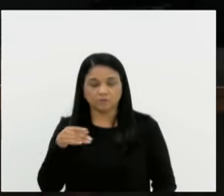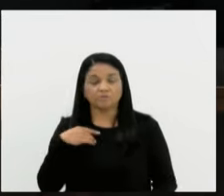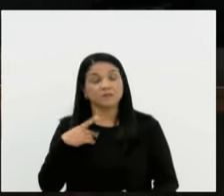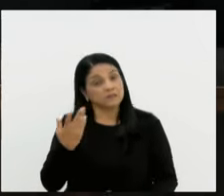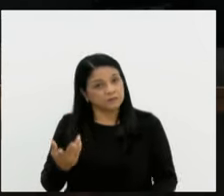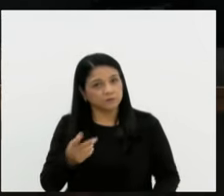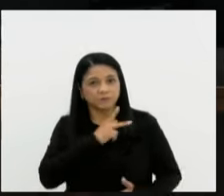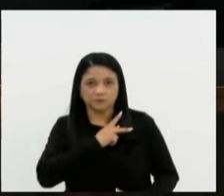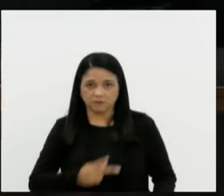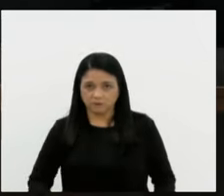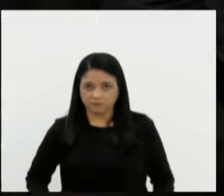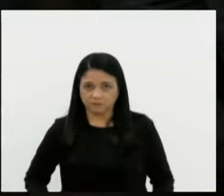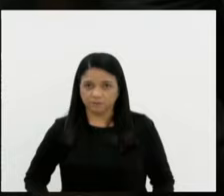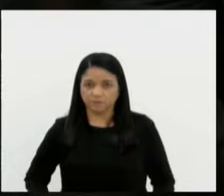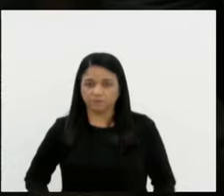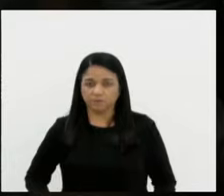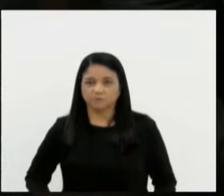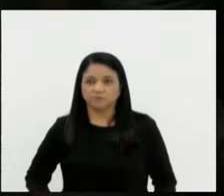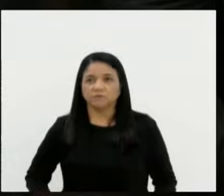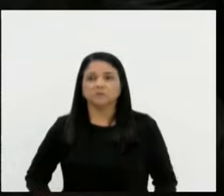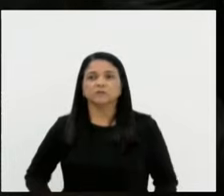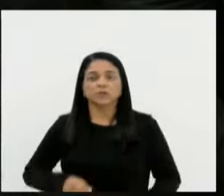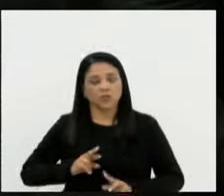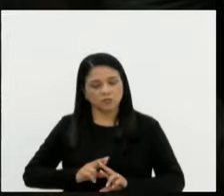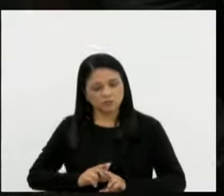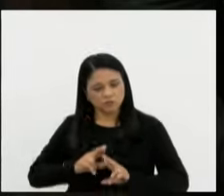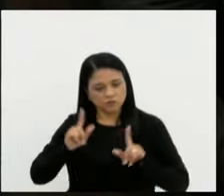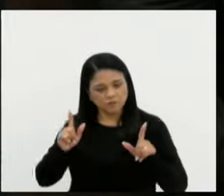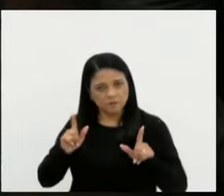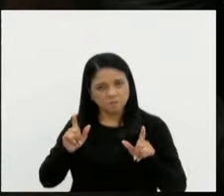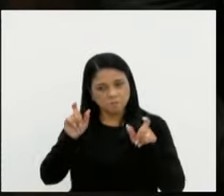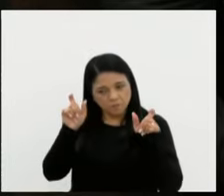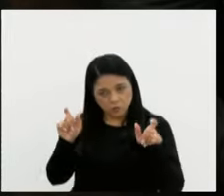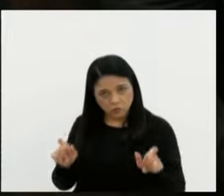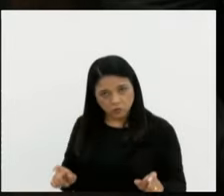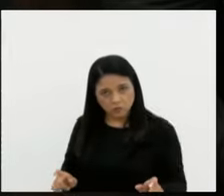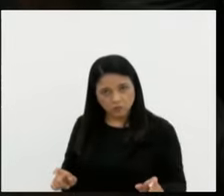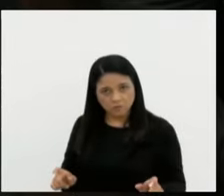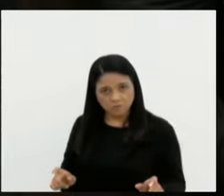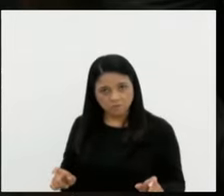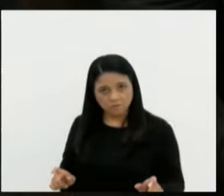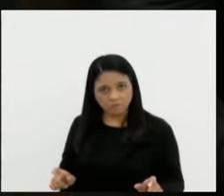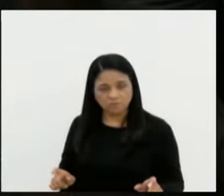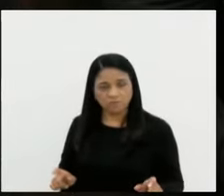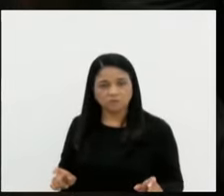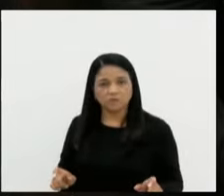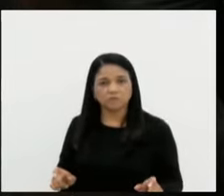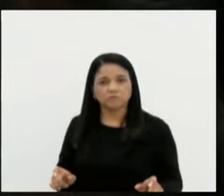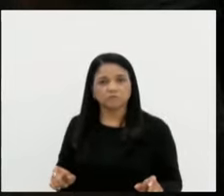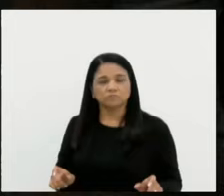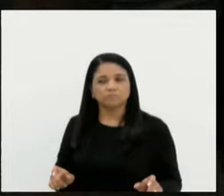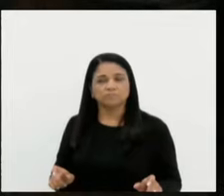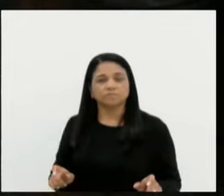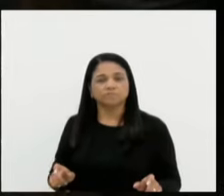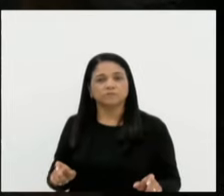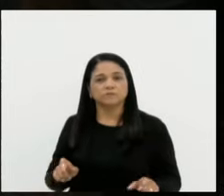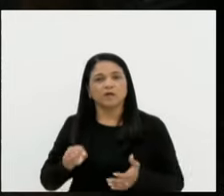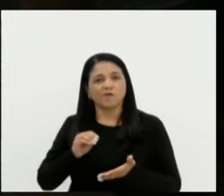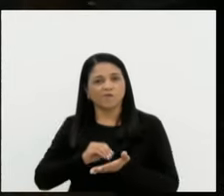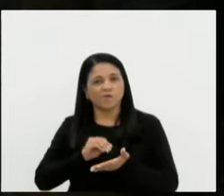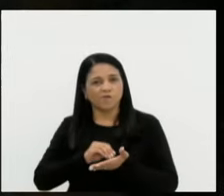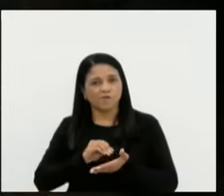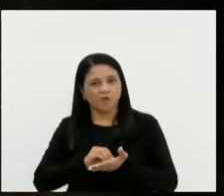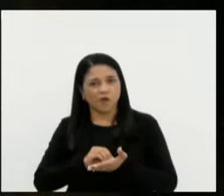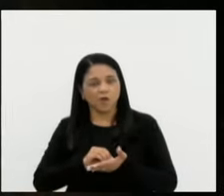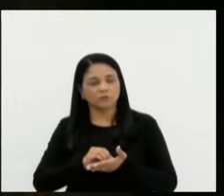Presidente, eu sei diferenciar as pessoas dos eventuais desafetos que a gente